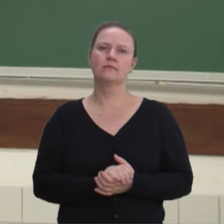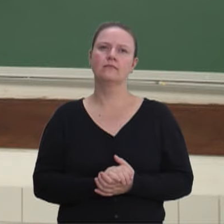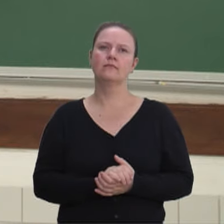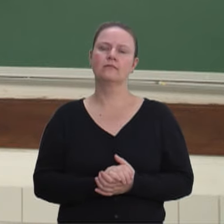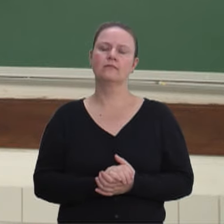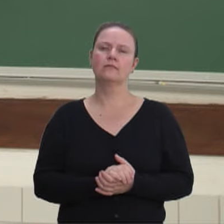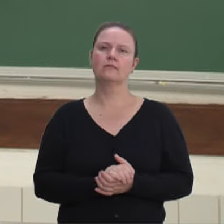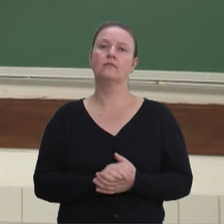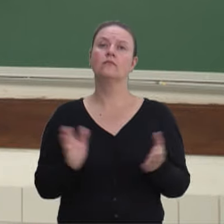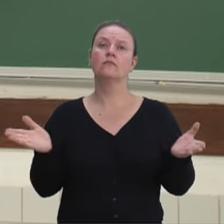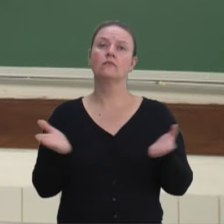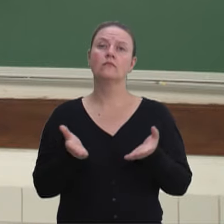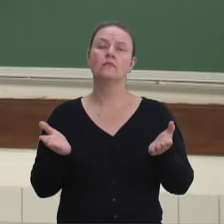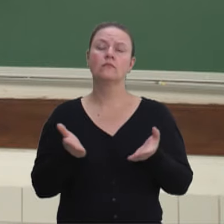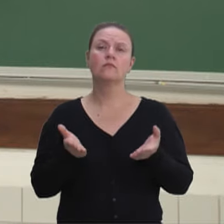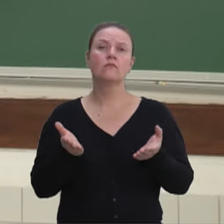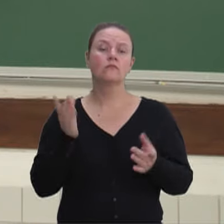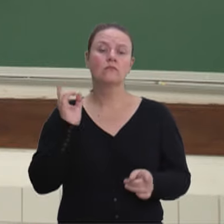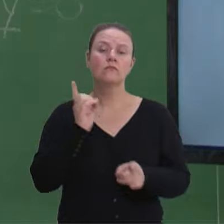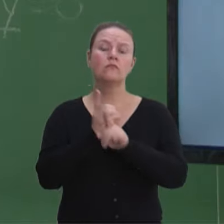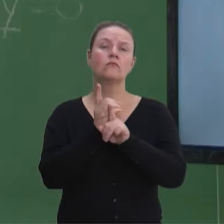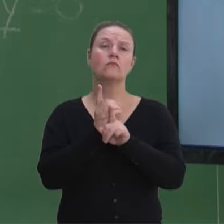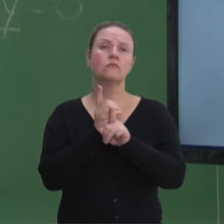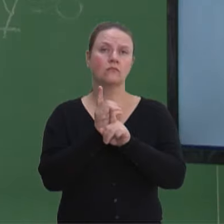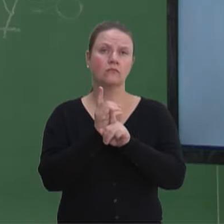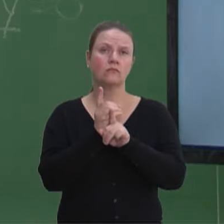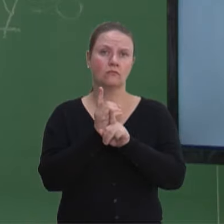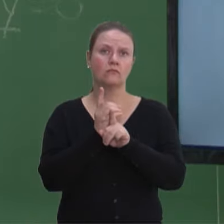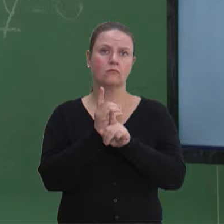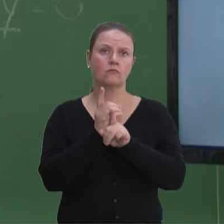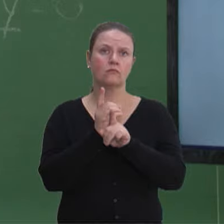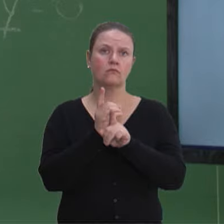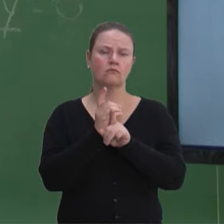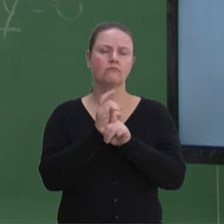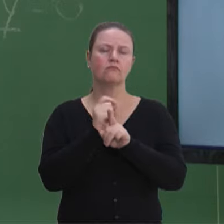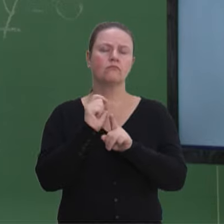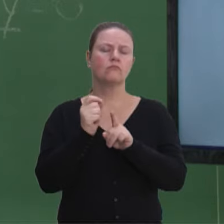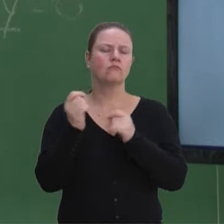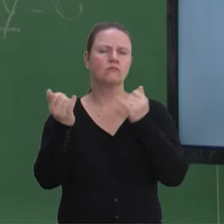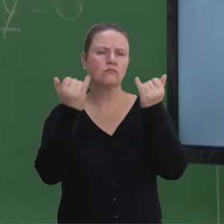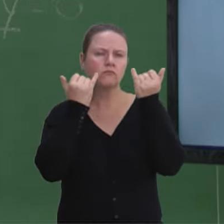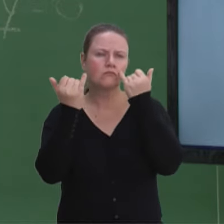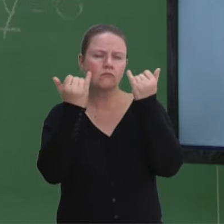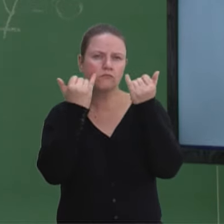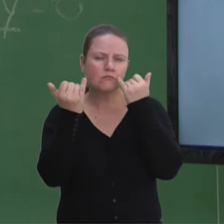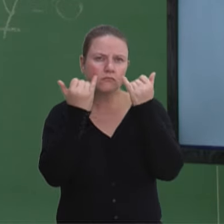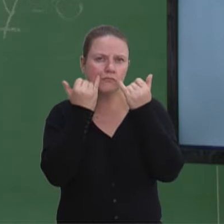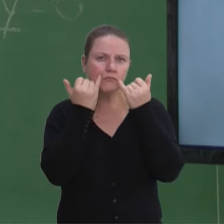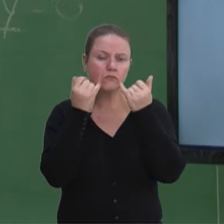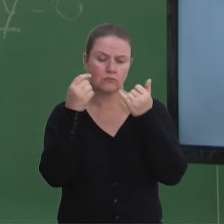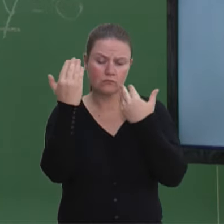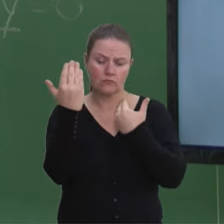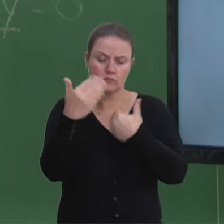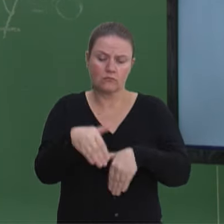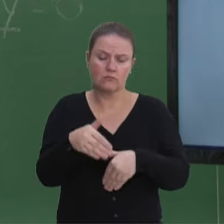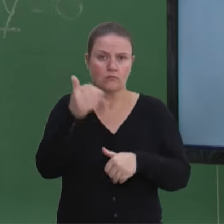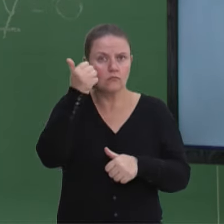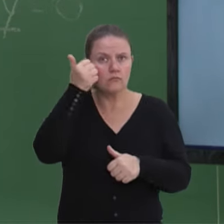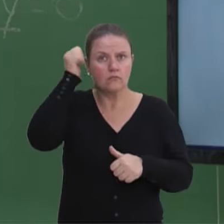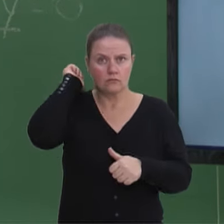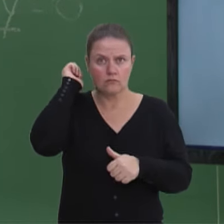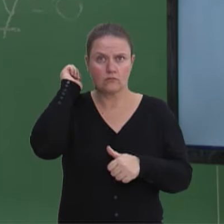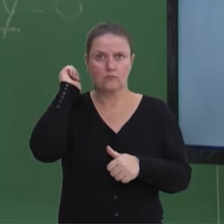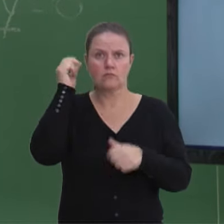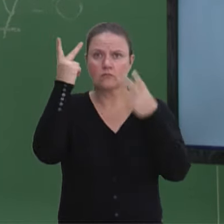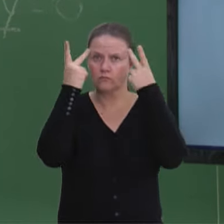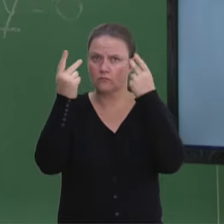reta. Só que, comumente, e é bom também para saber essas informações, porque em questões de vestibulares, normalmente